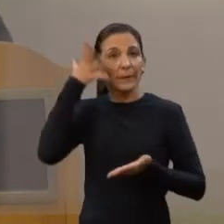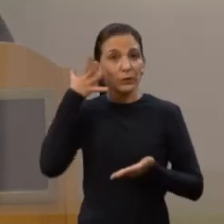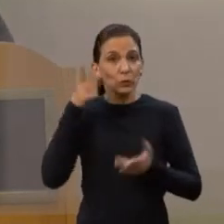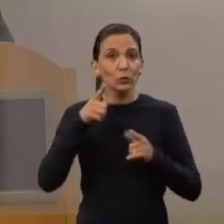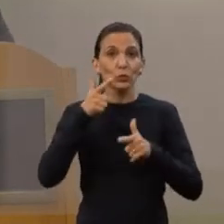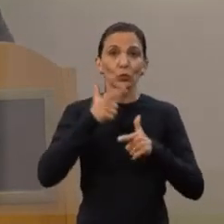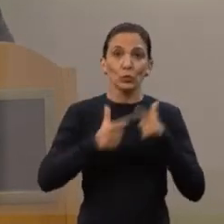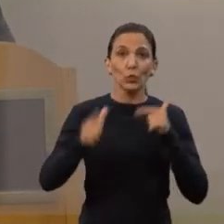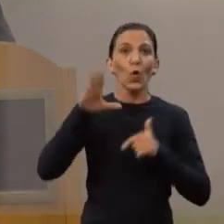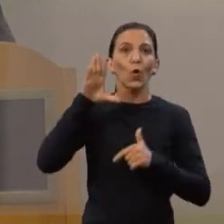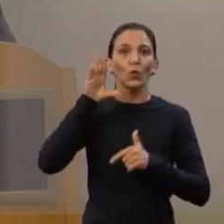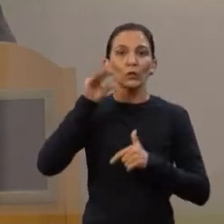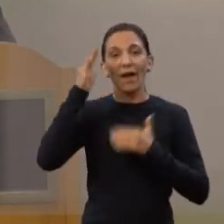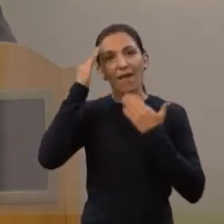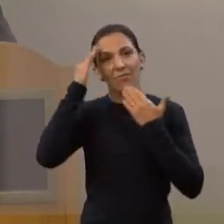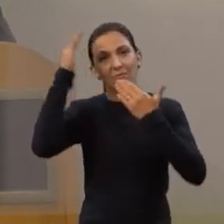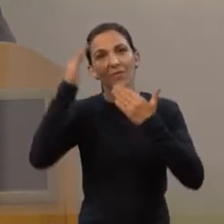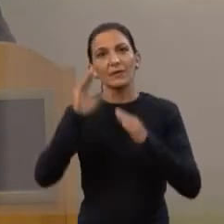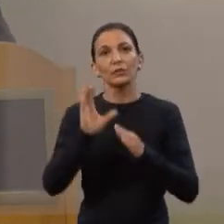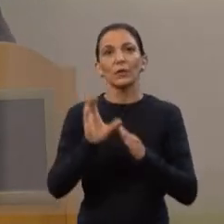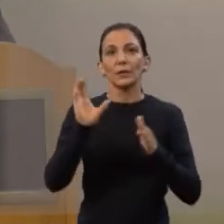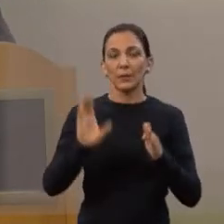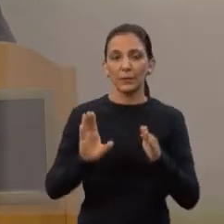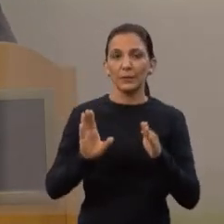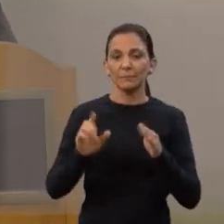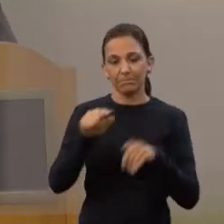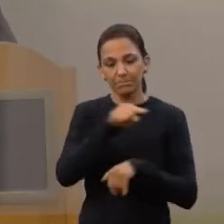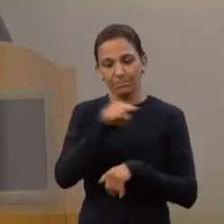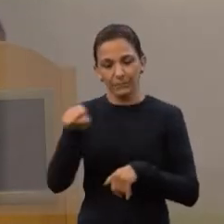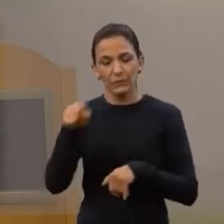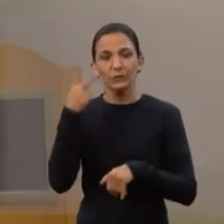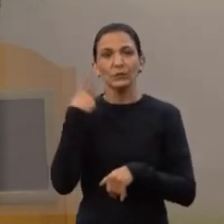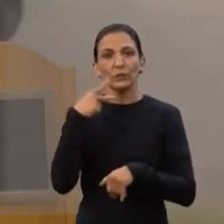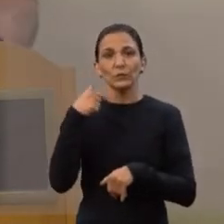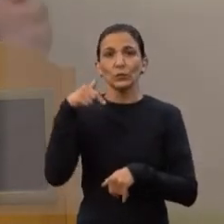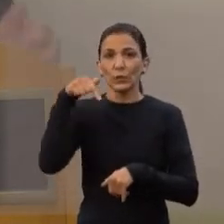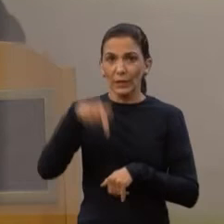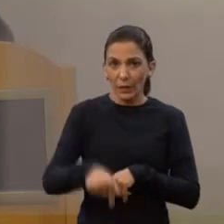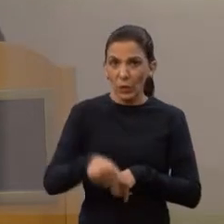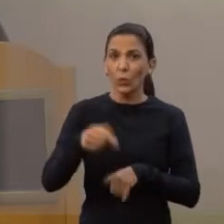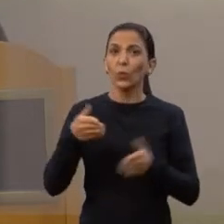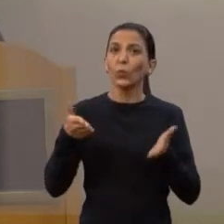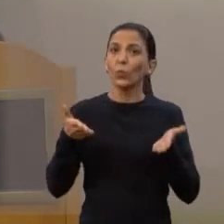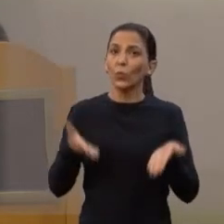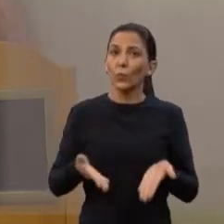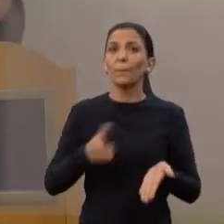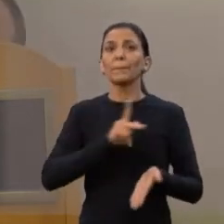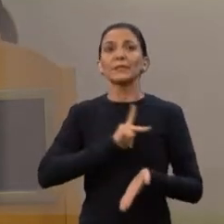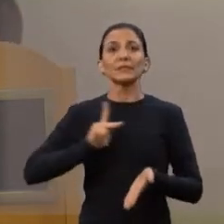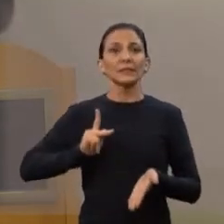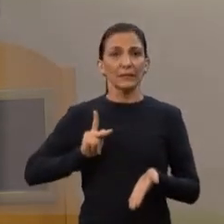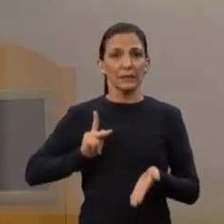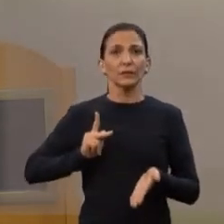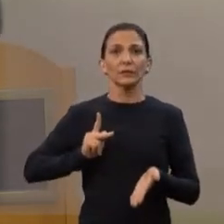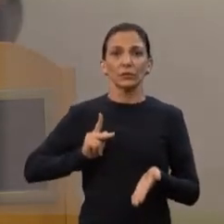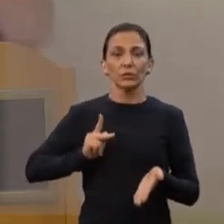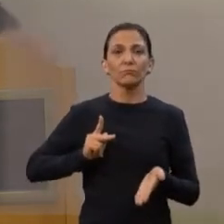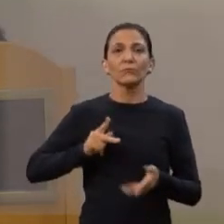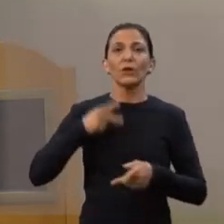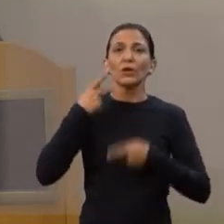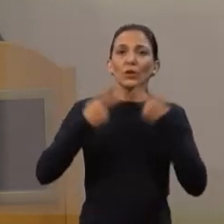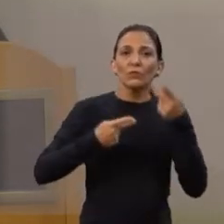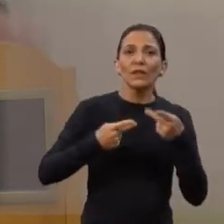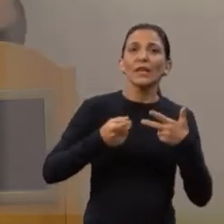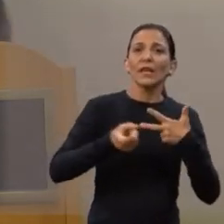dos Servidores né agradeço a casa de poder eu hoje eu estou como presidente tudo que eu falei tanto que o